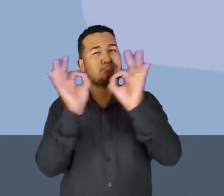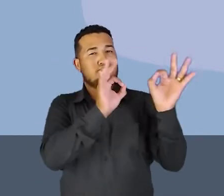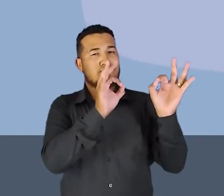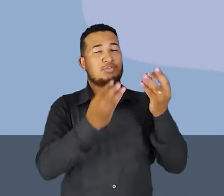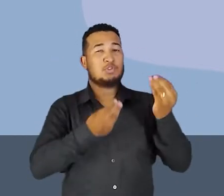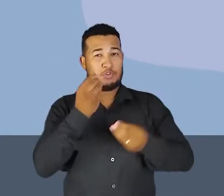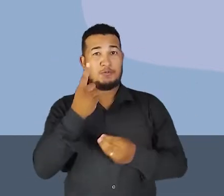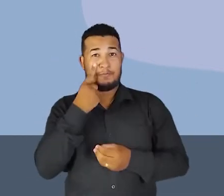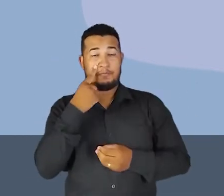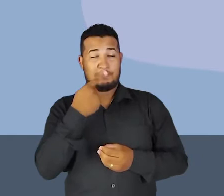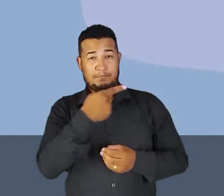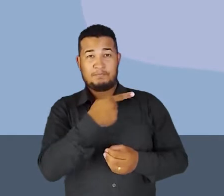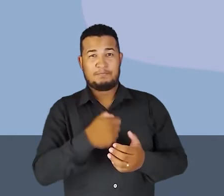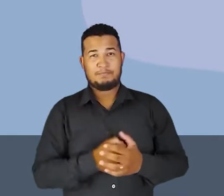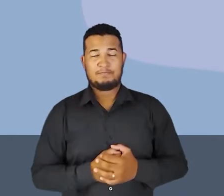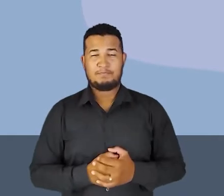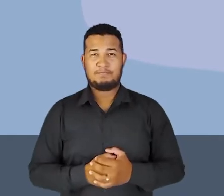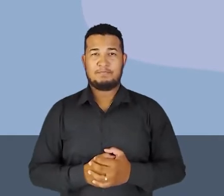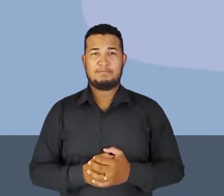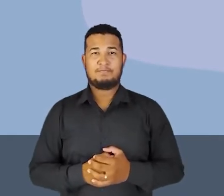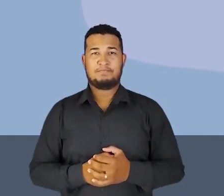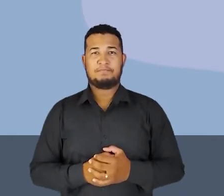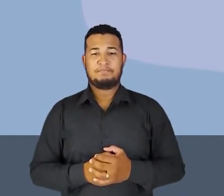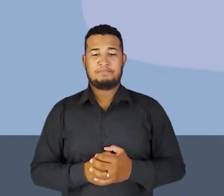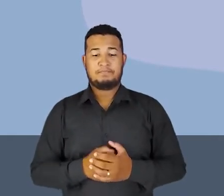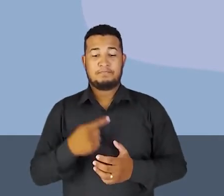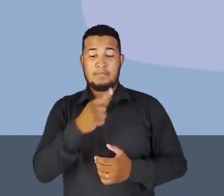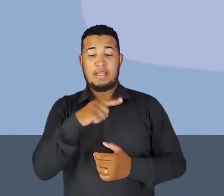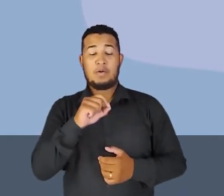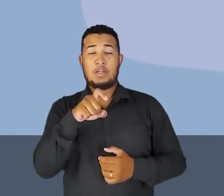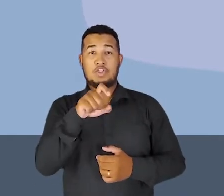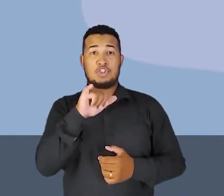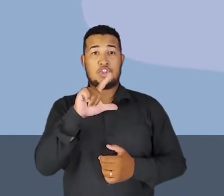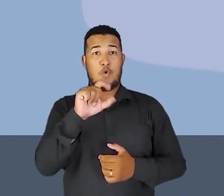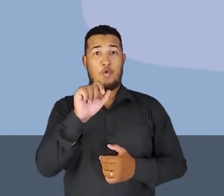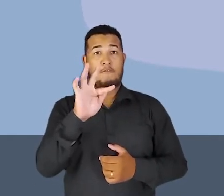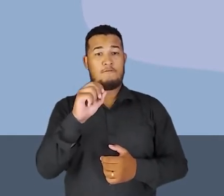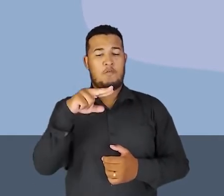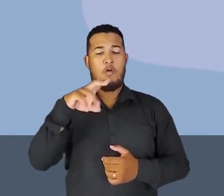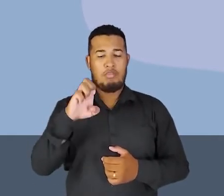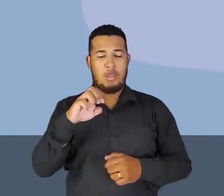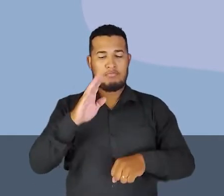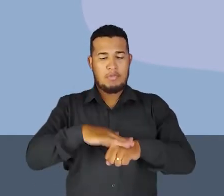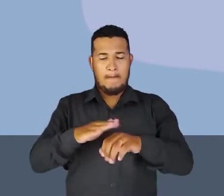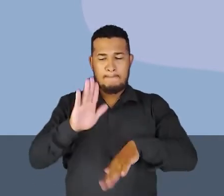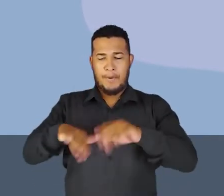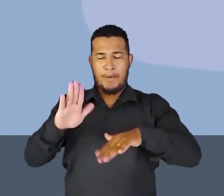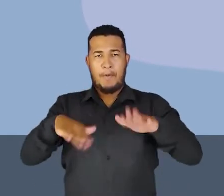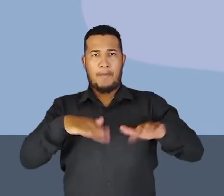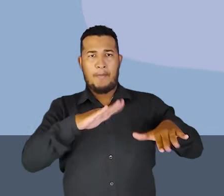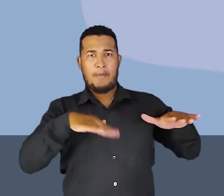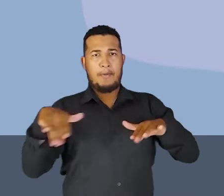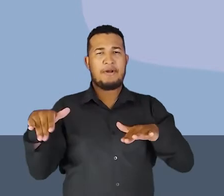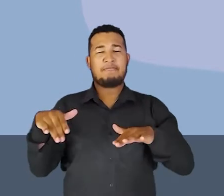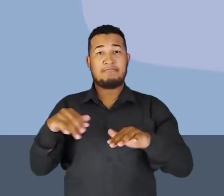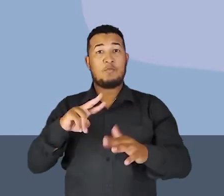Novamente o grupo Waikiki. Esse é um xilofone, construído com materiais